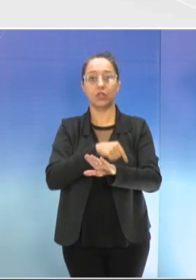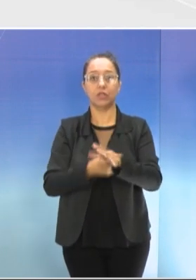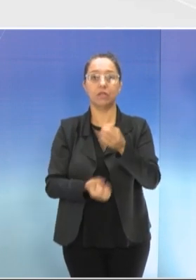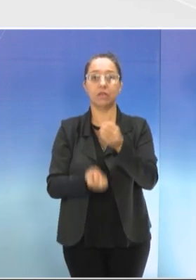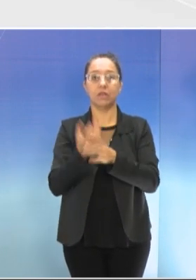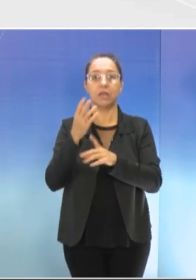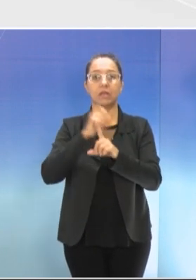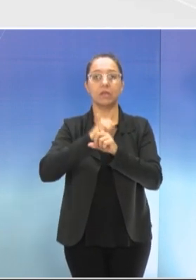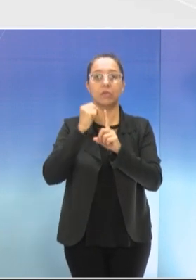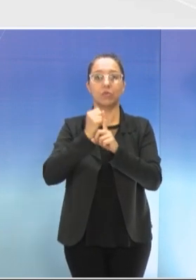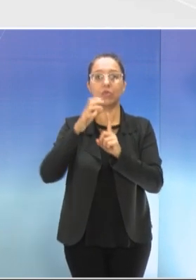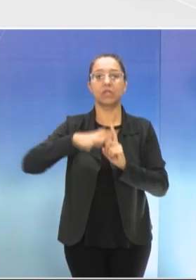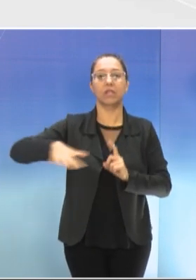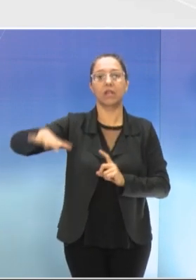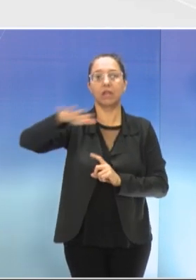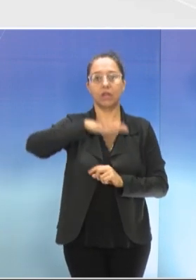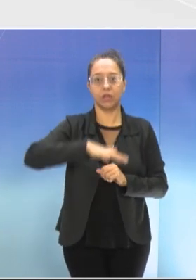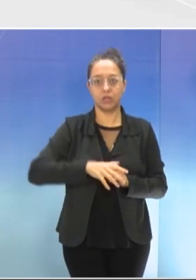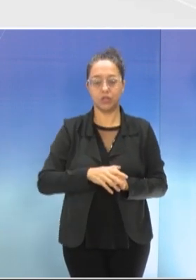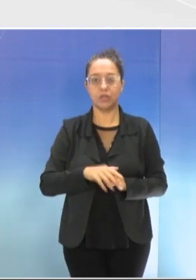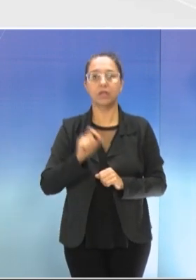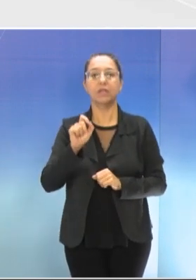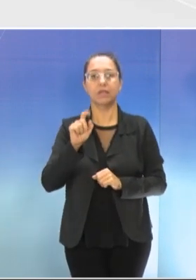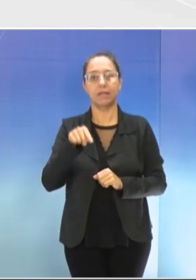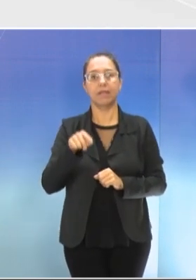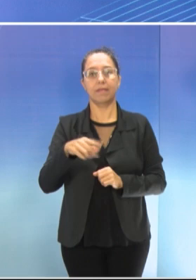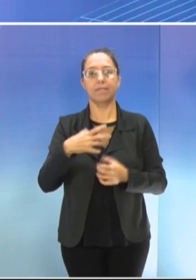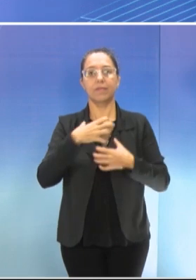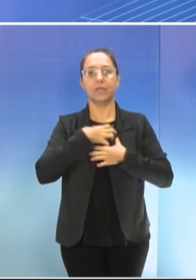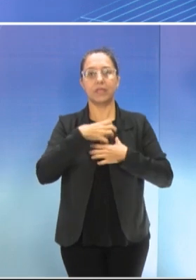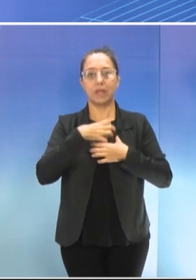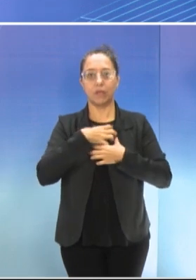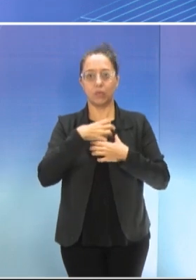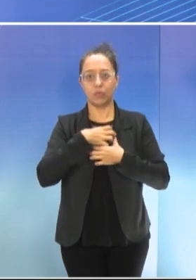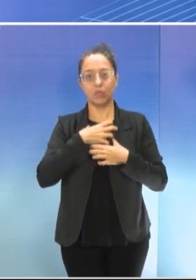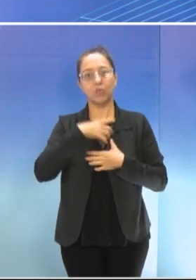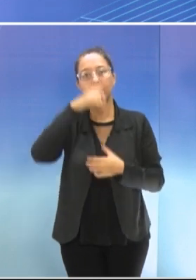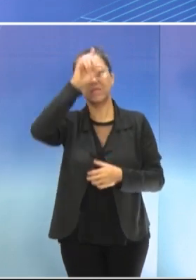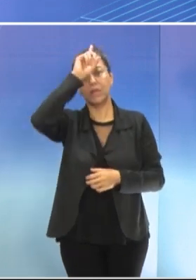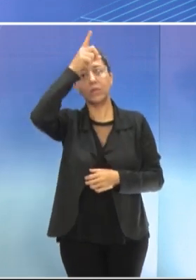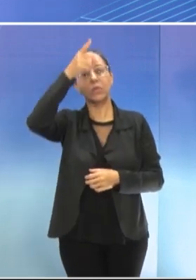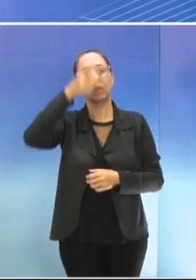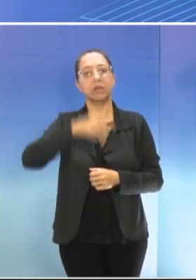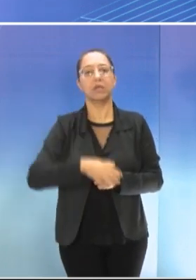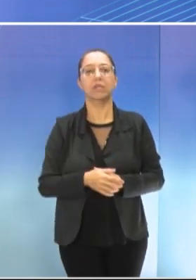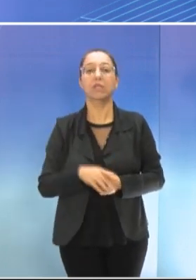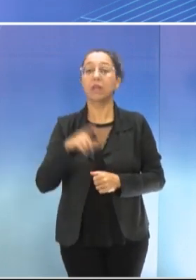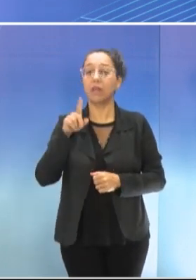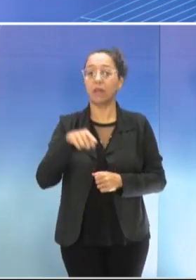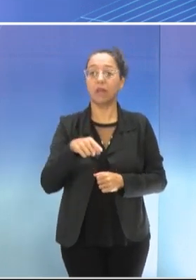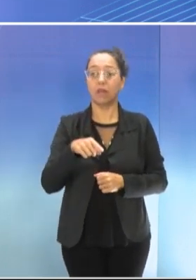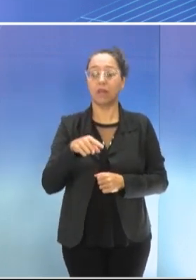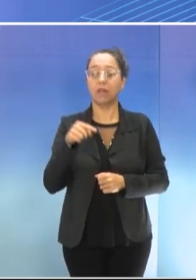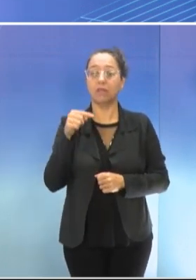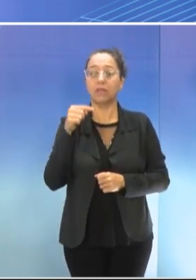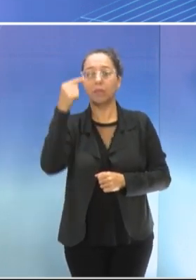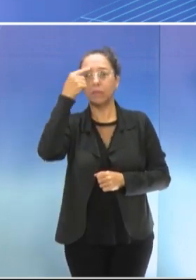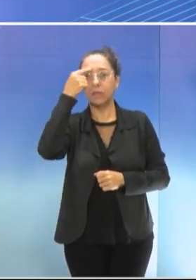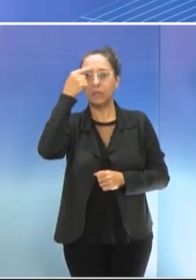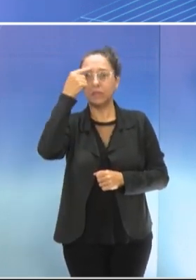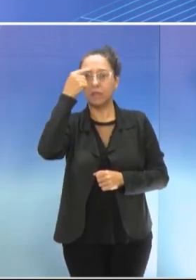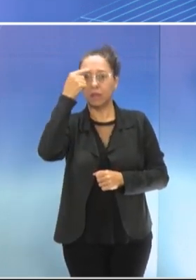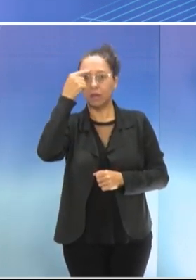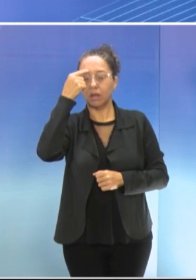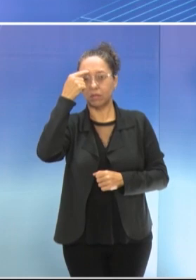da sociedade, que é conhecido também como estado de natureza, tá? Então é a condição original, é só você pensar de